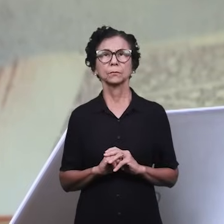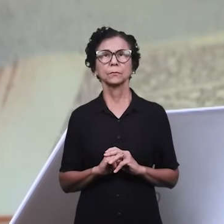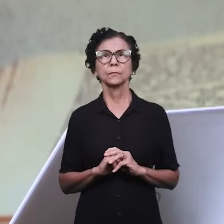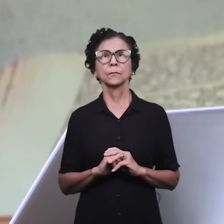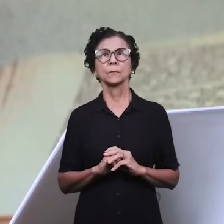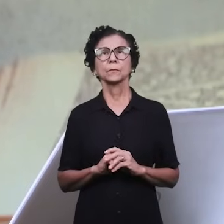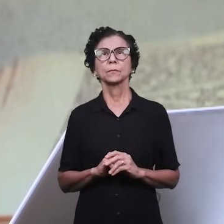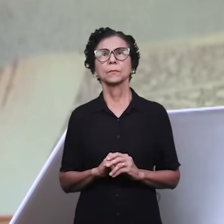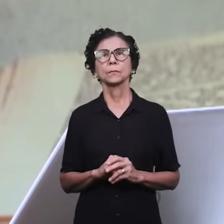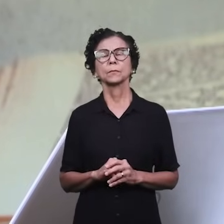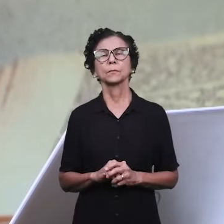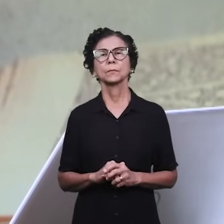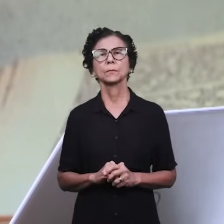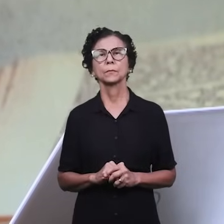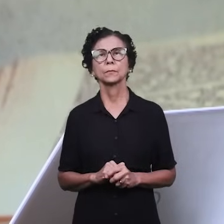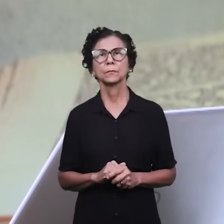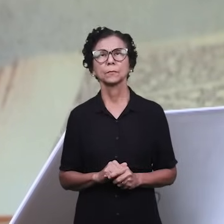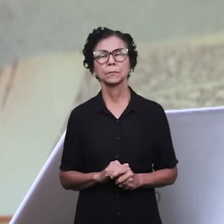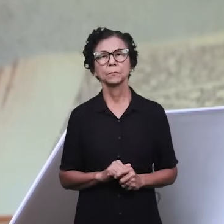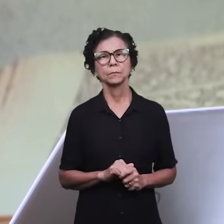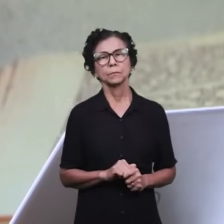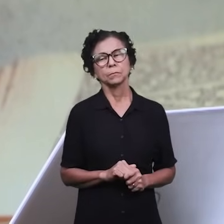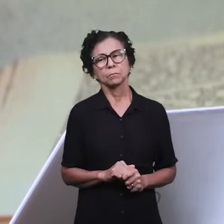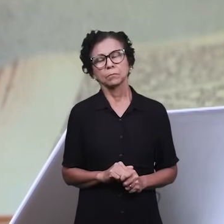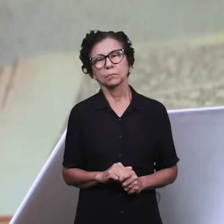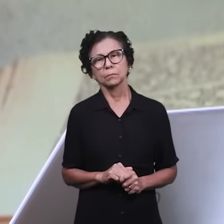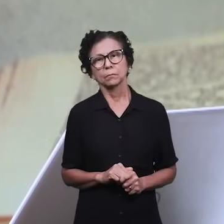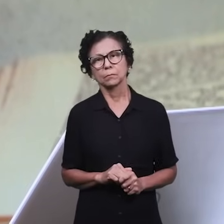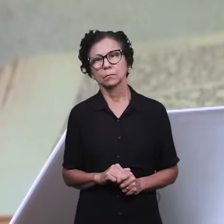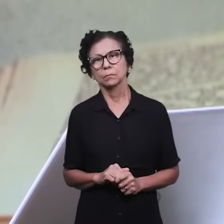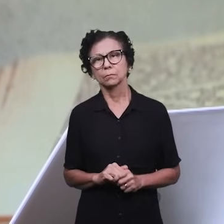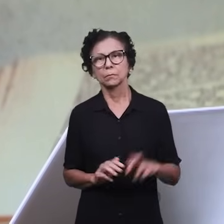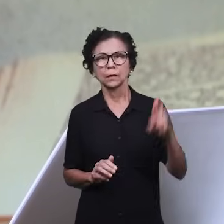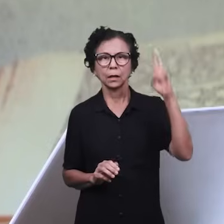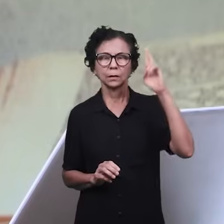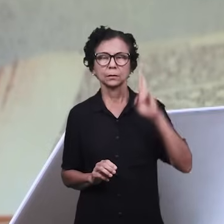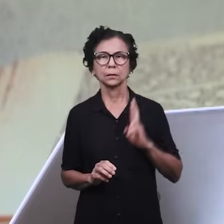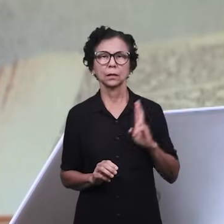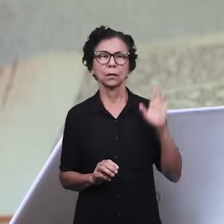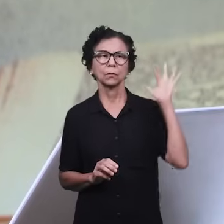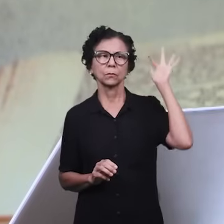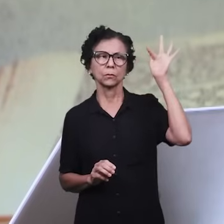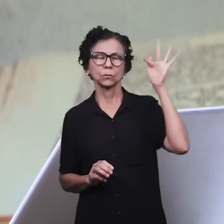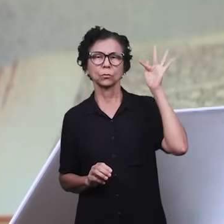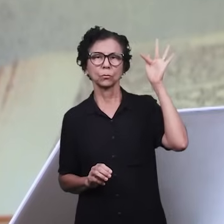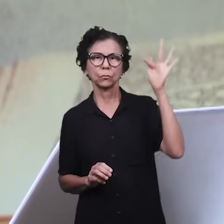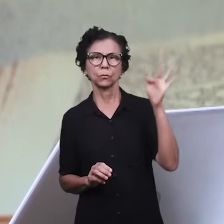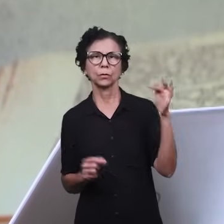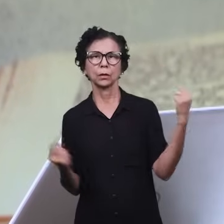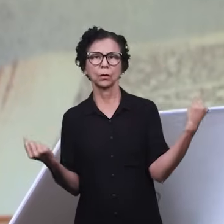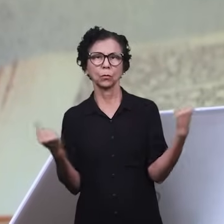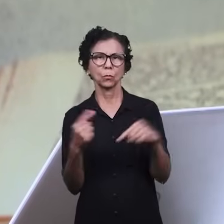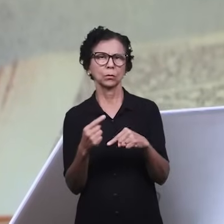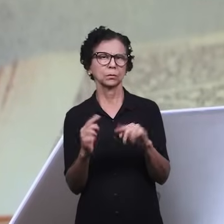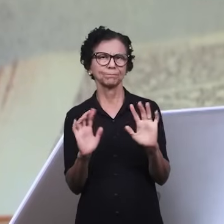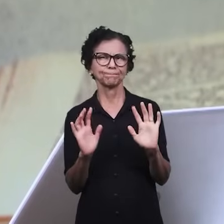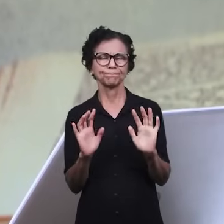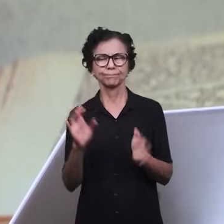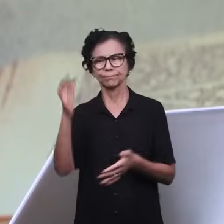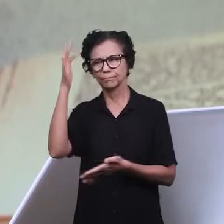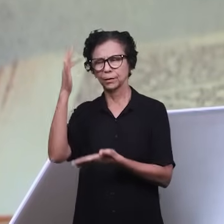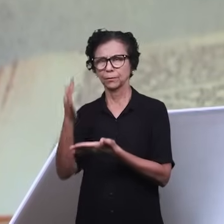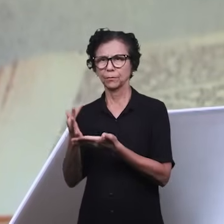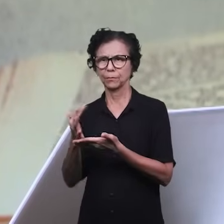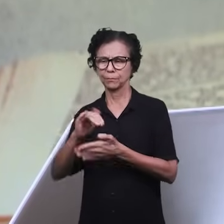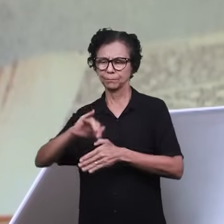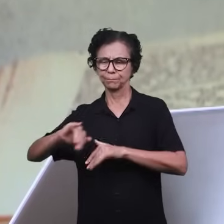dessa... Porque a fé... Nós não temos nada contra a razão, contra a filosofia, é algo muito bom, mas não podemos